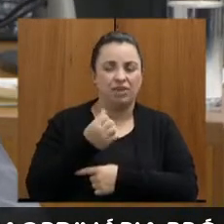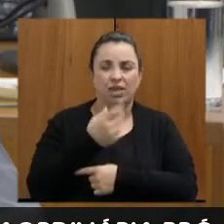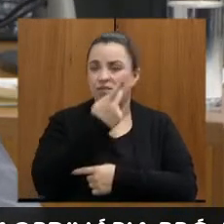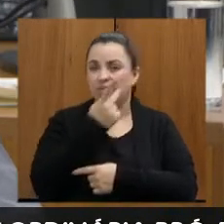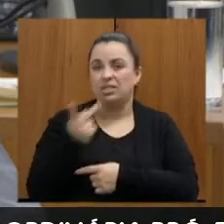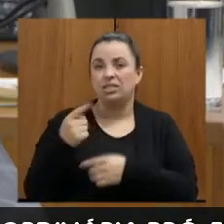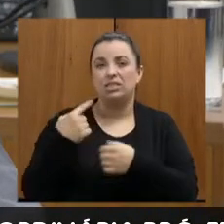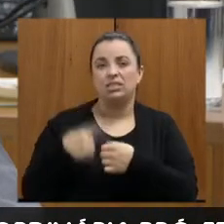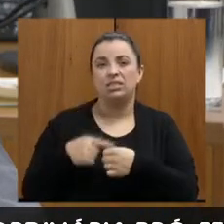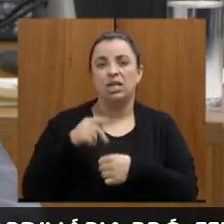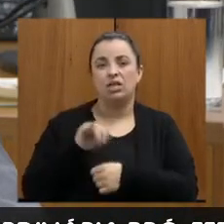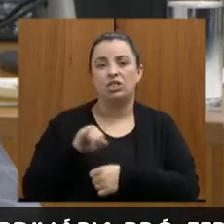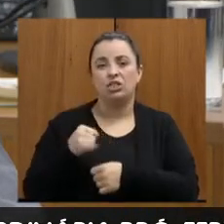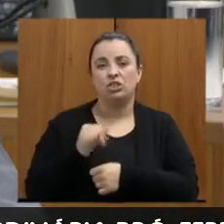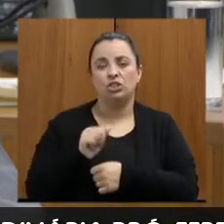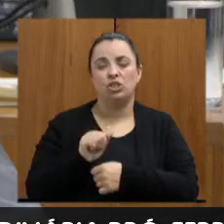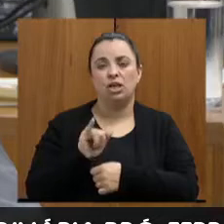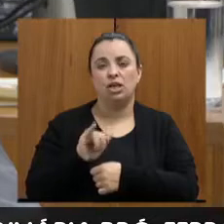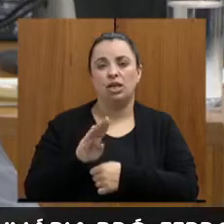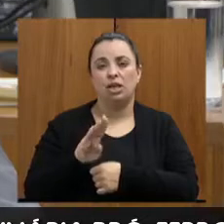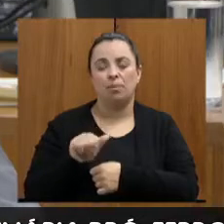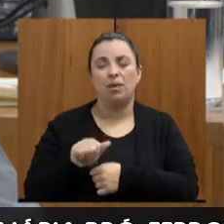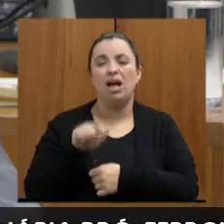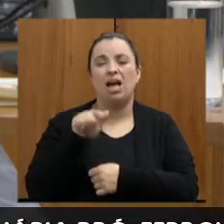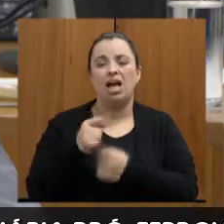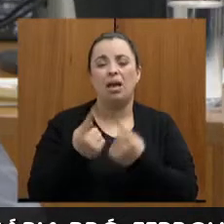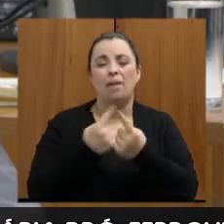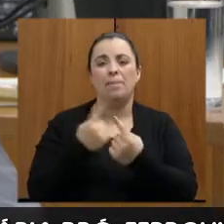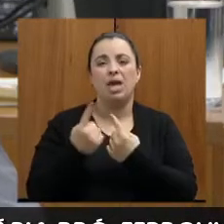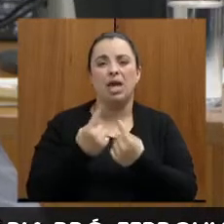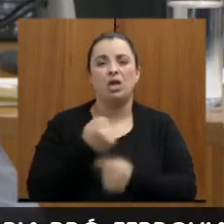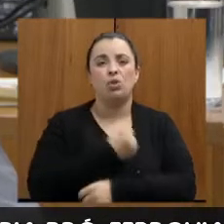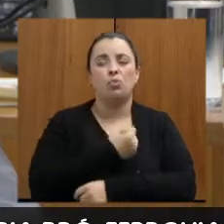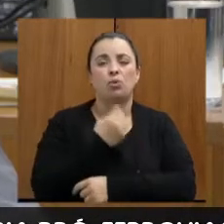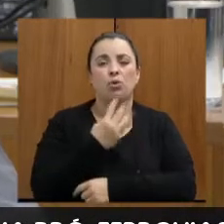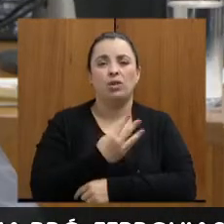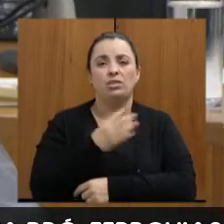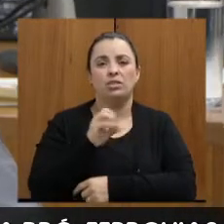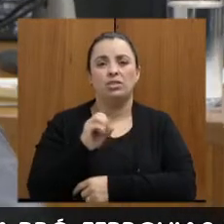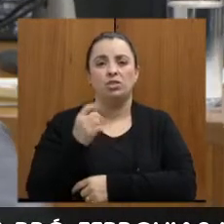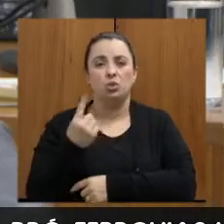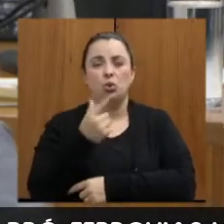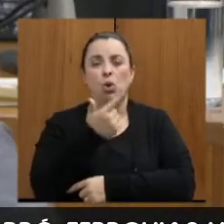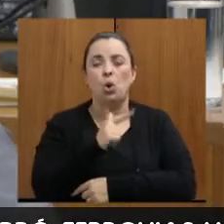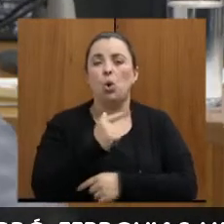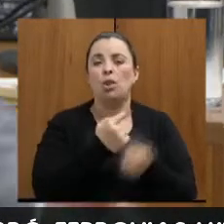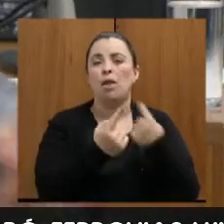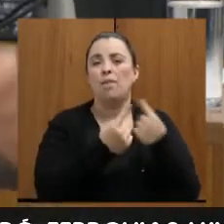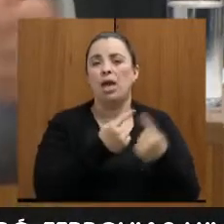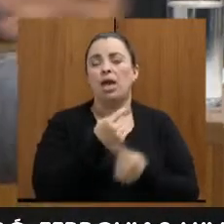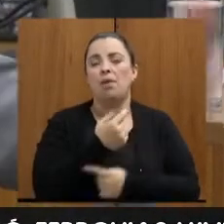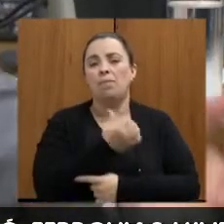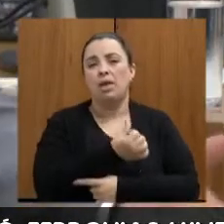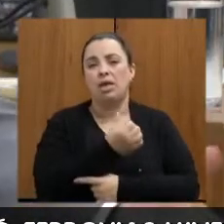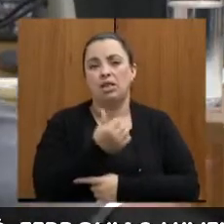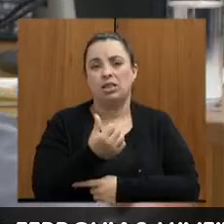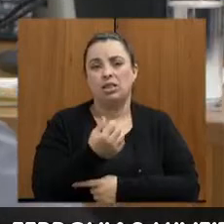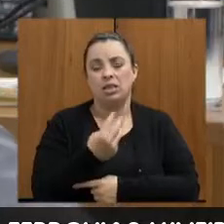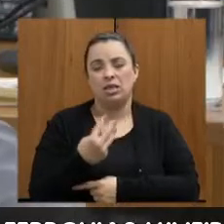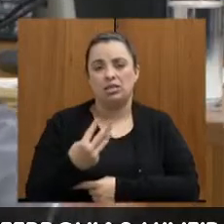questão é da 401 e da 633 realmente o nela